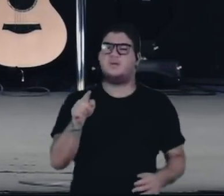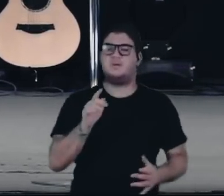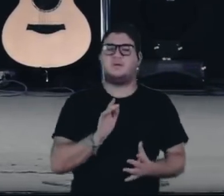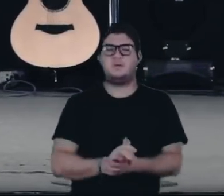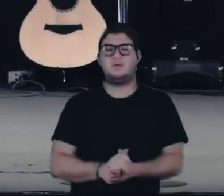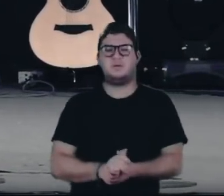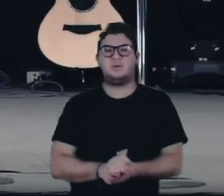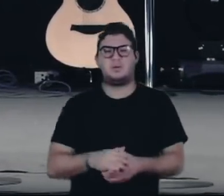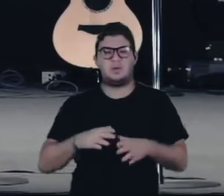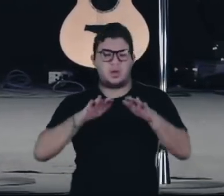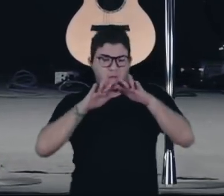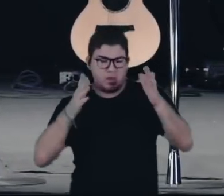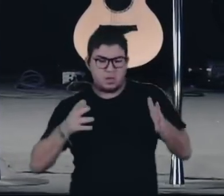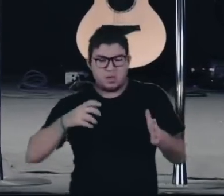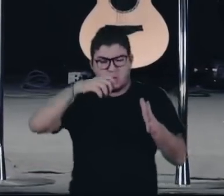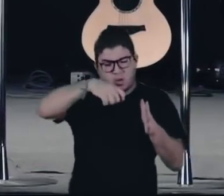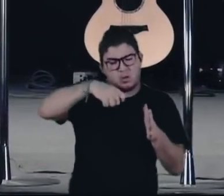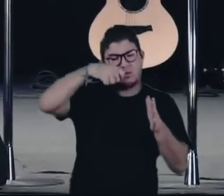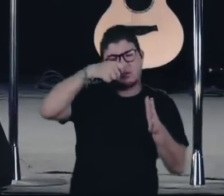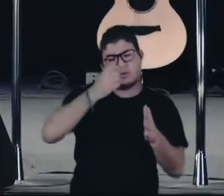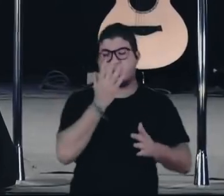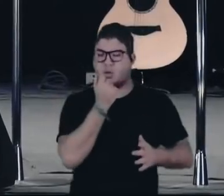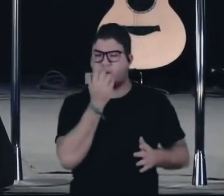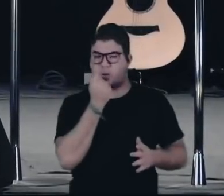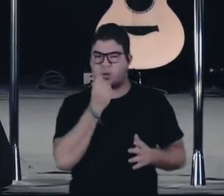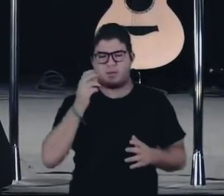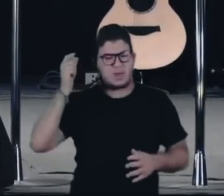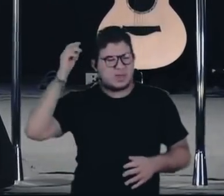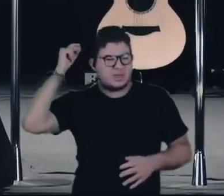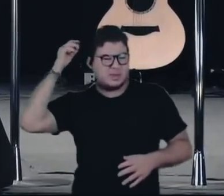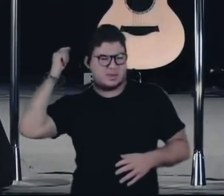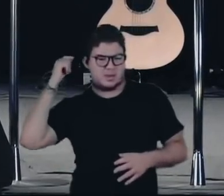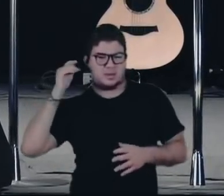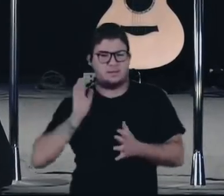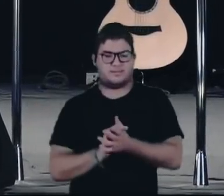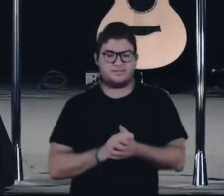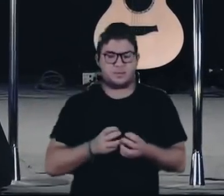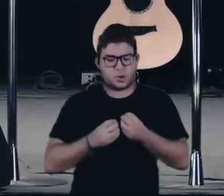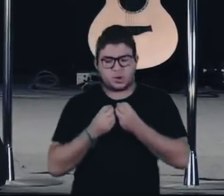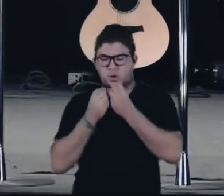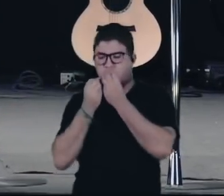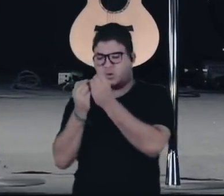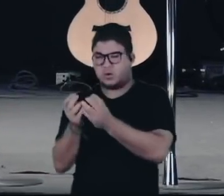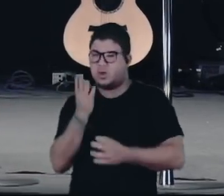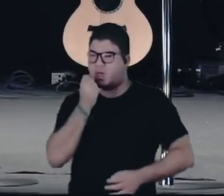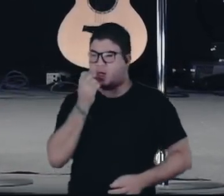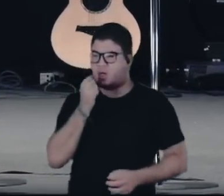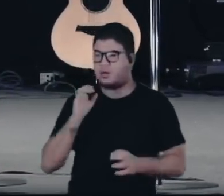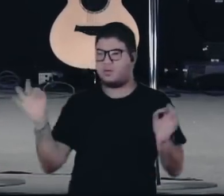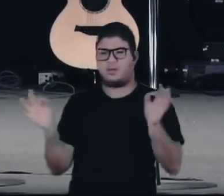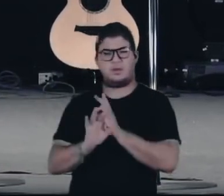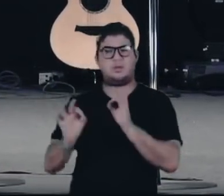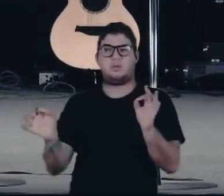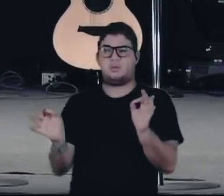a sua lancheirinha lá atrás, quando você era mais novo, e dizendo assim, não dá seu lanche para ninguém.